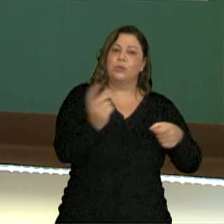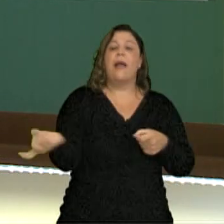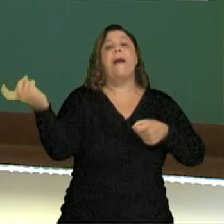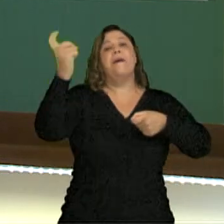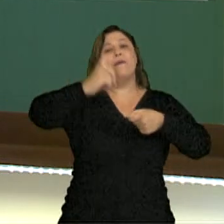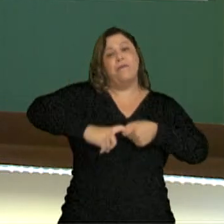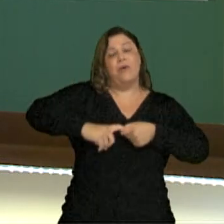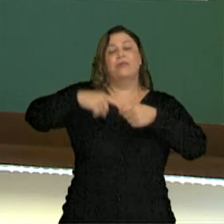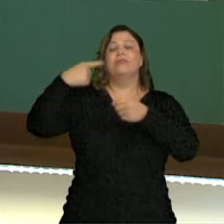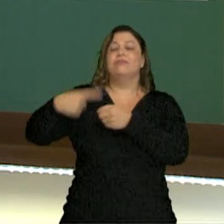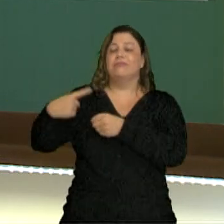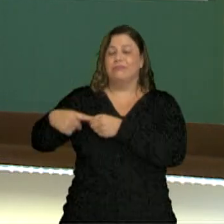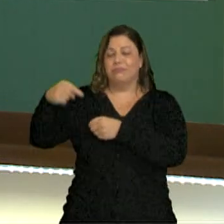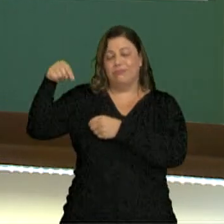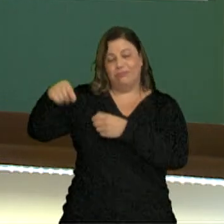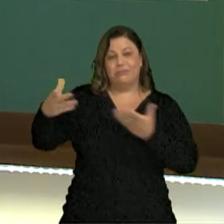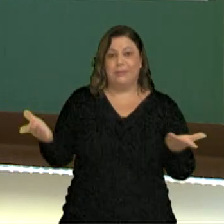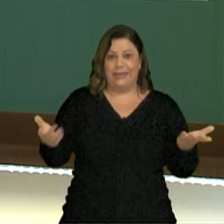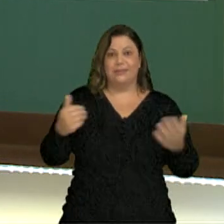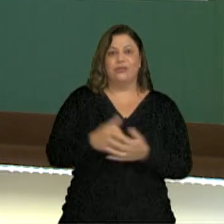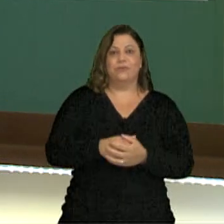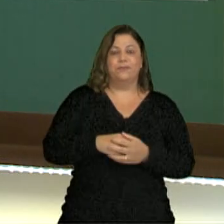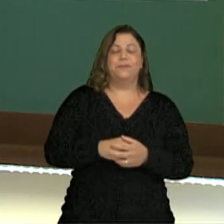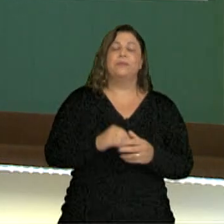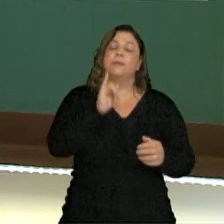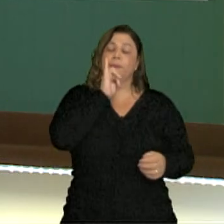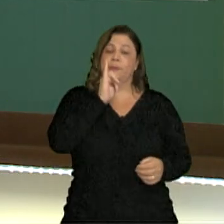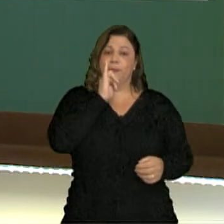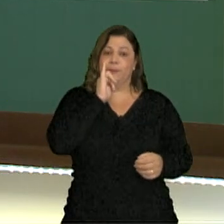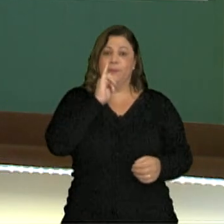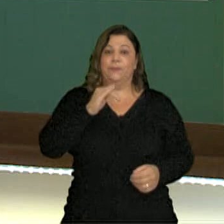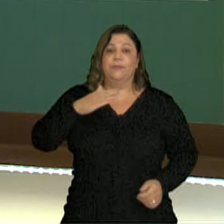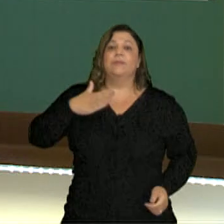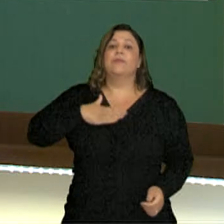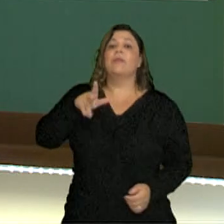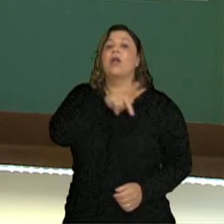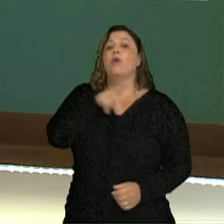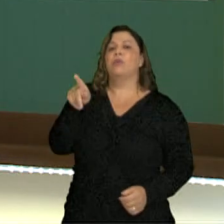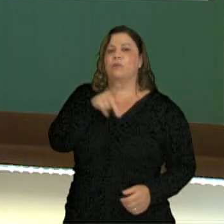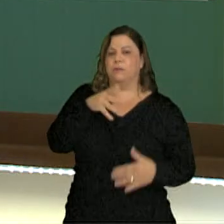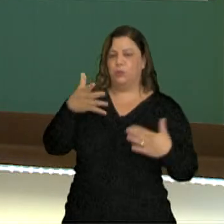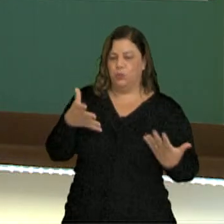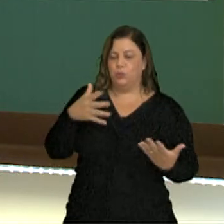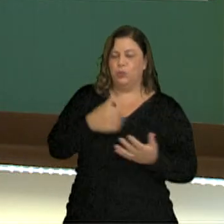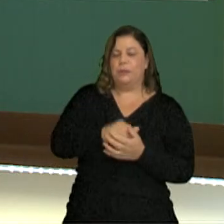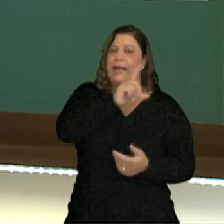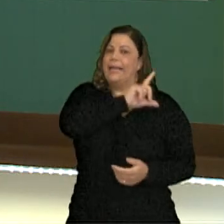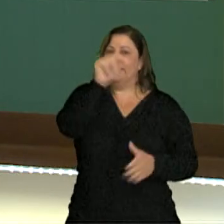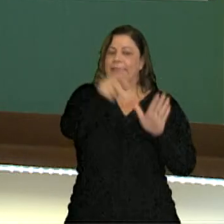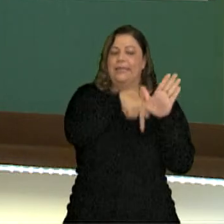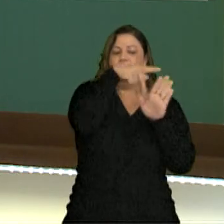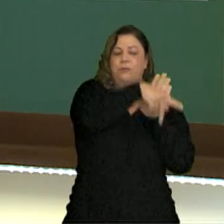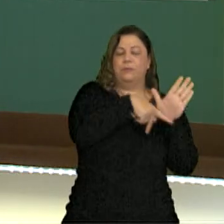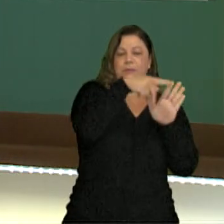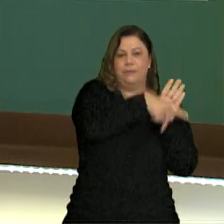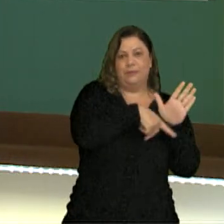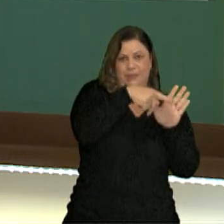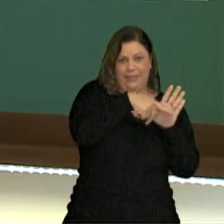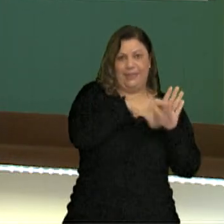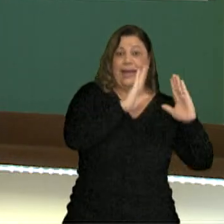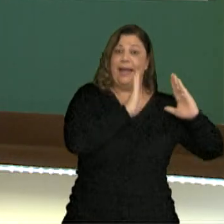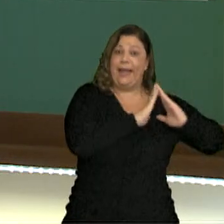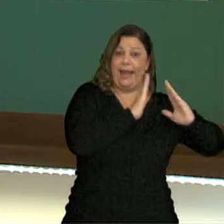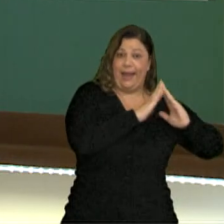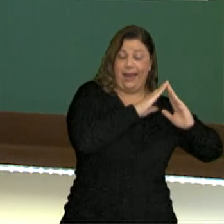sua cidade natal. Como, por exemplo, eu saio lá de Paranaguá, que é onde eu